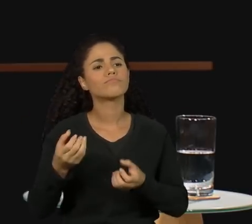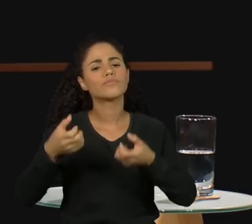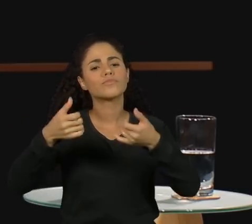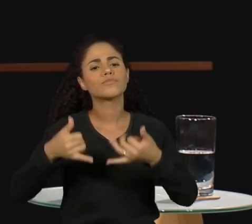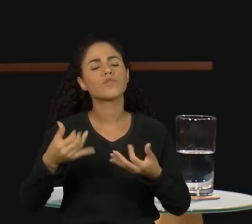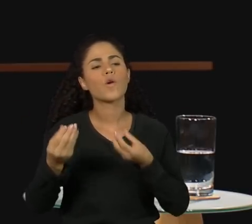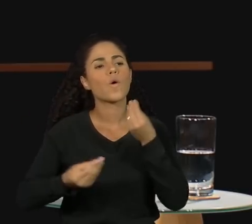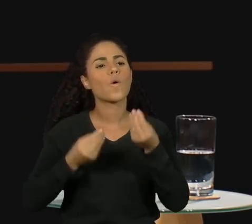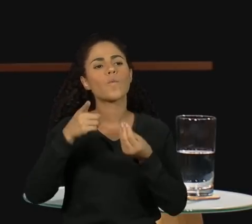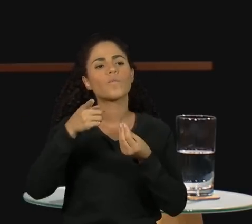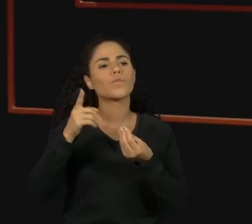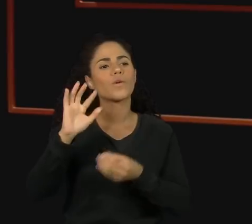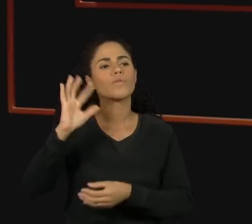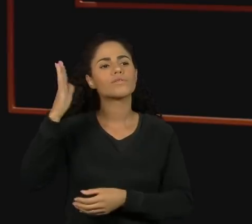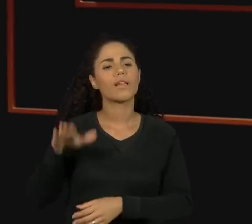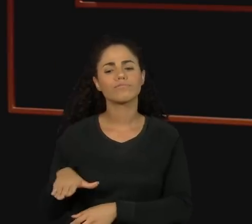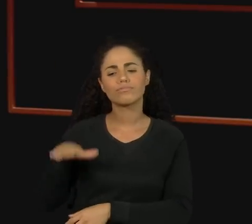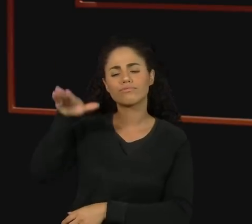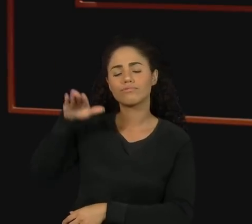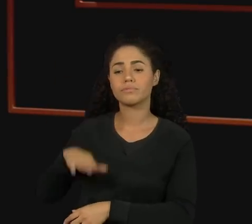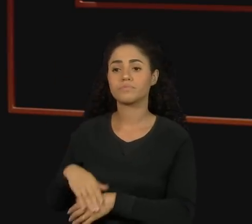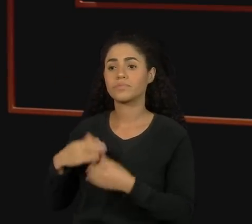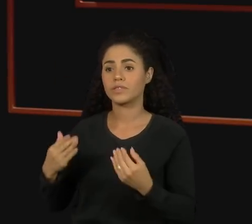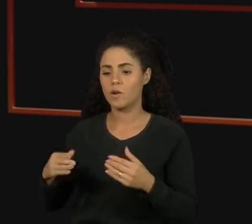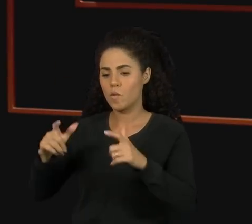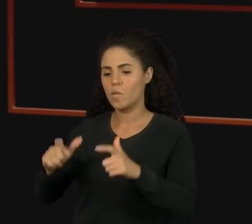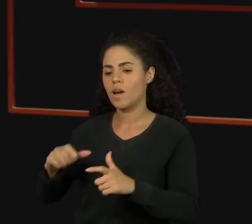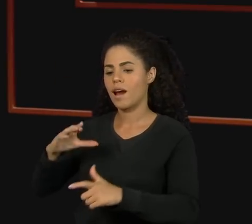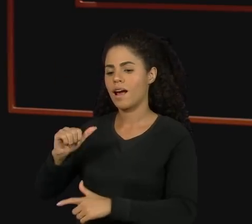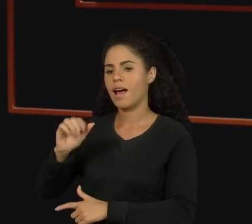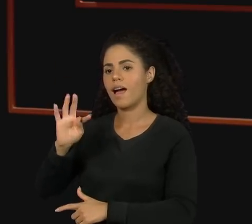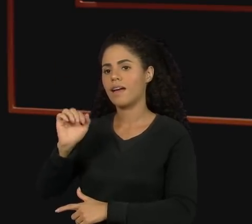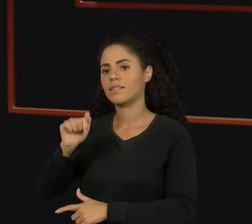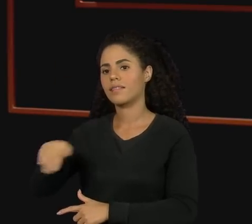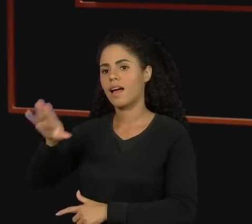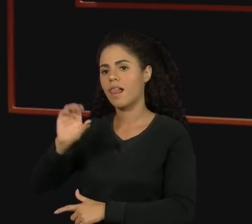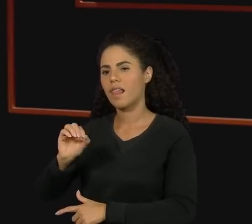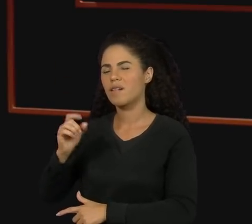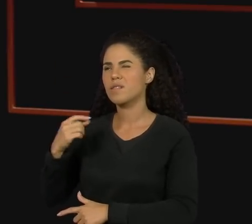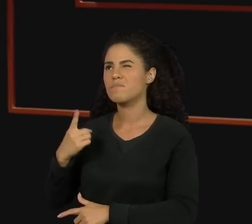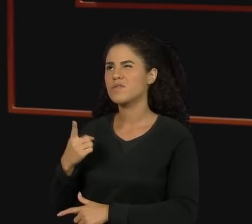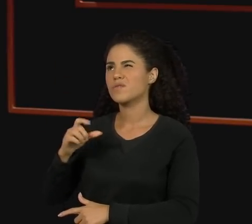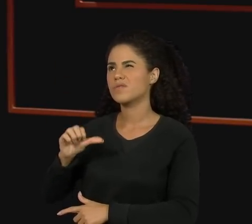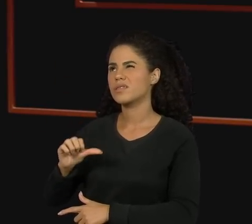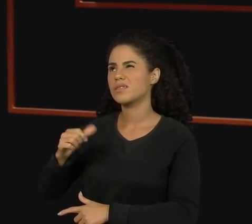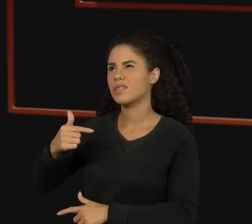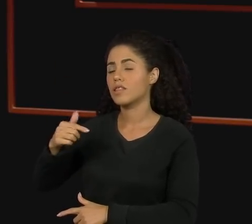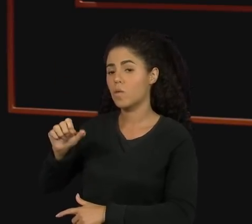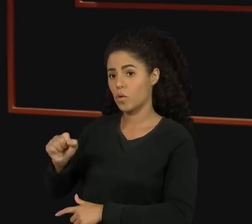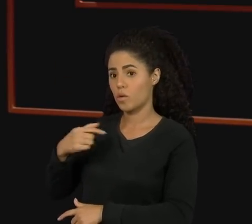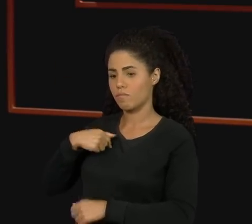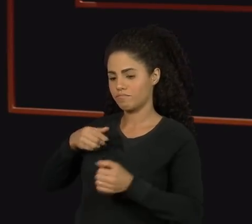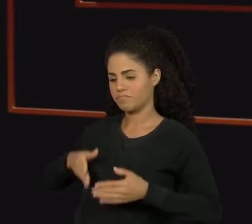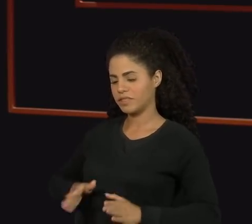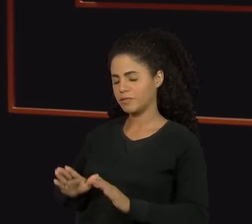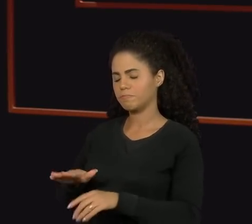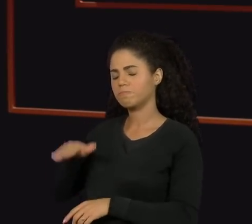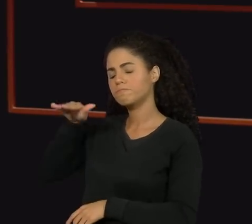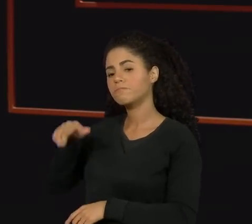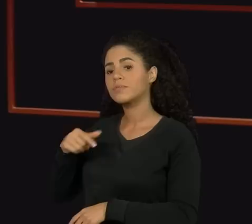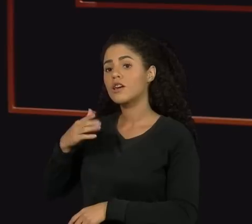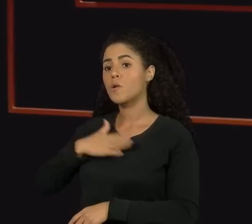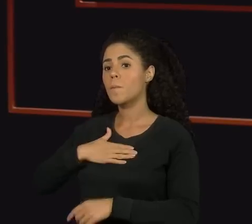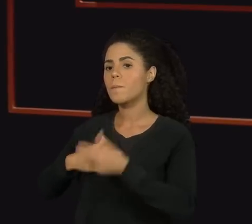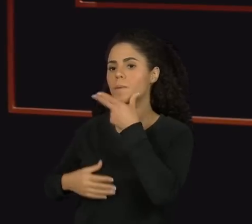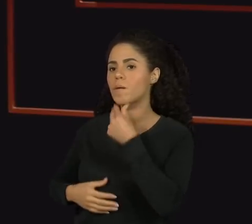seu torrão natal. Catalão, imagina, eu sou de 78 e meu